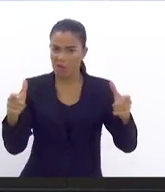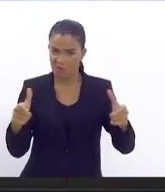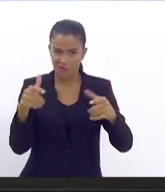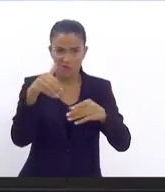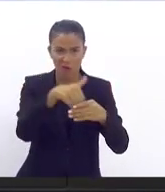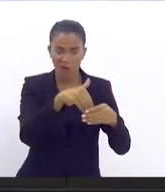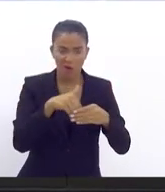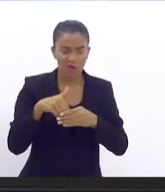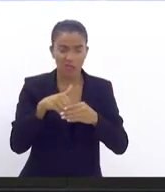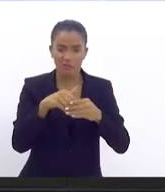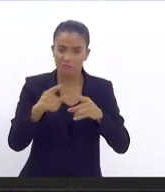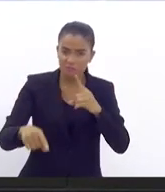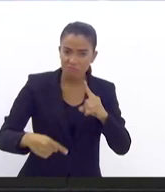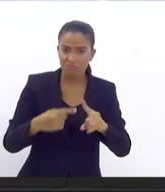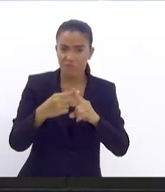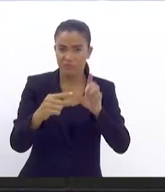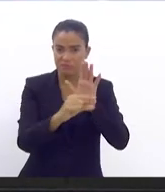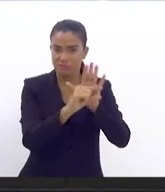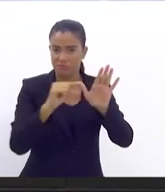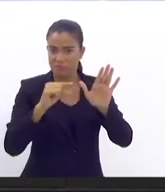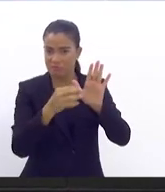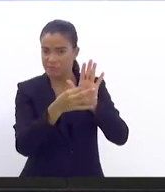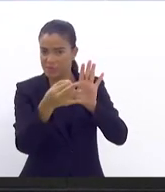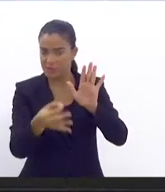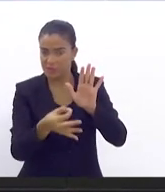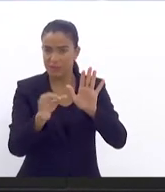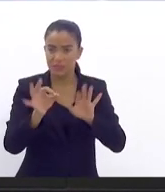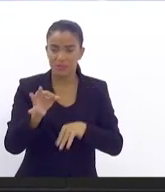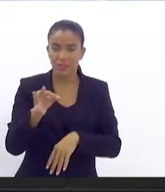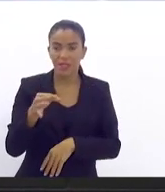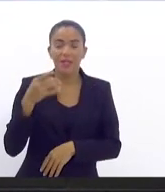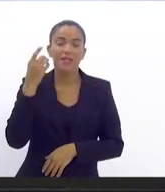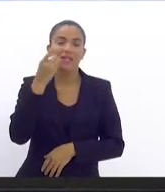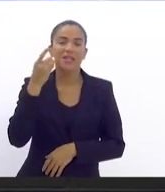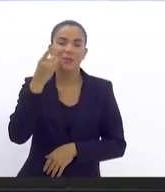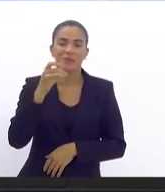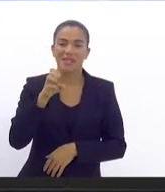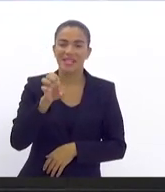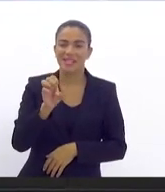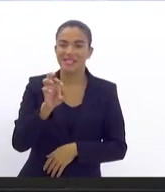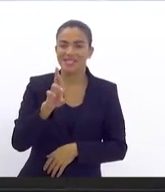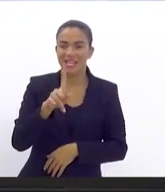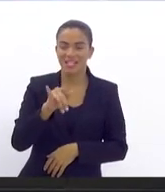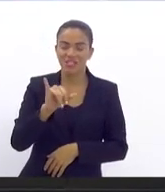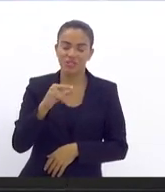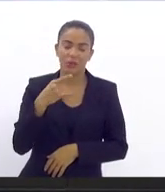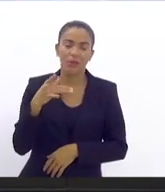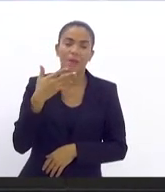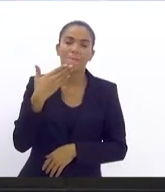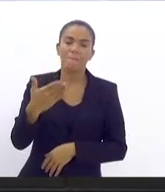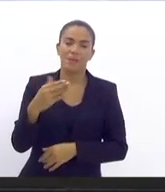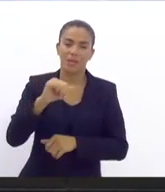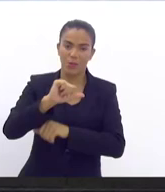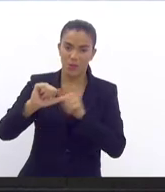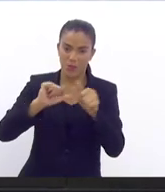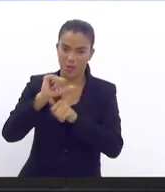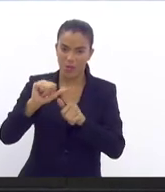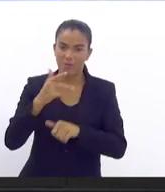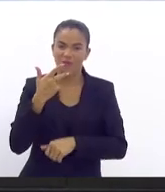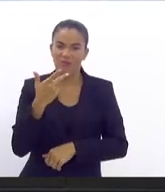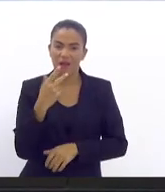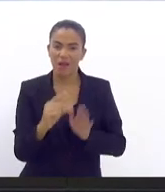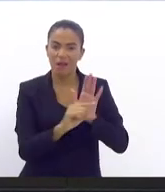votam com o parecer... voto divergente. Certamente o deputado Serginho faria alteração, mas eu vou considerar o voto